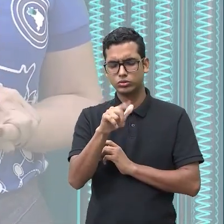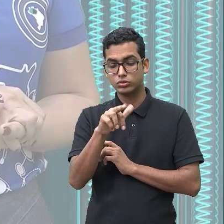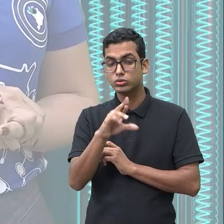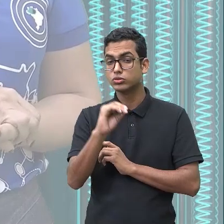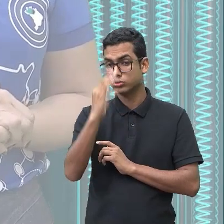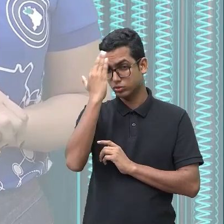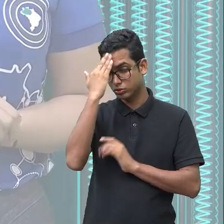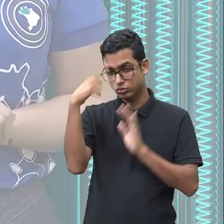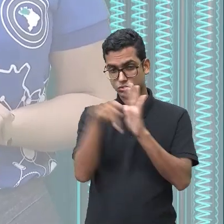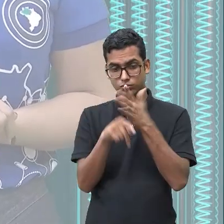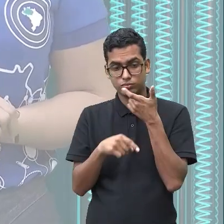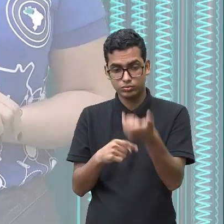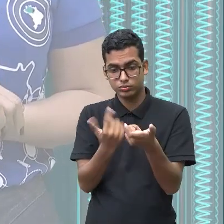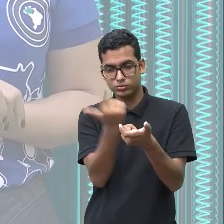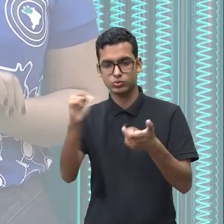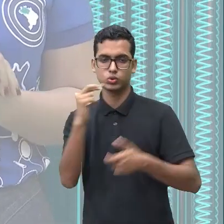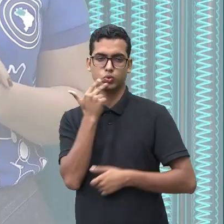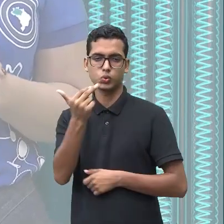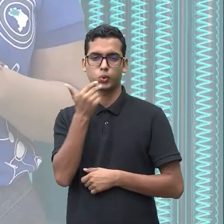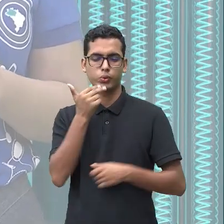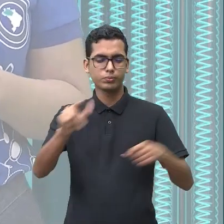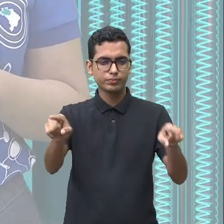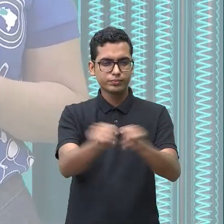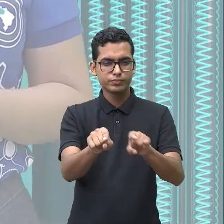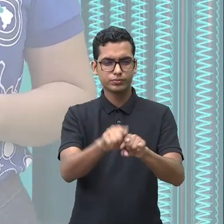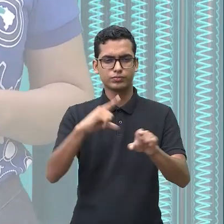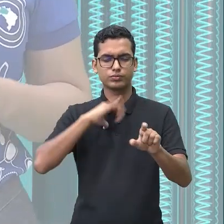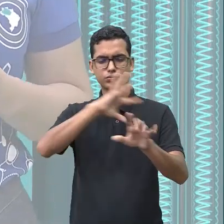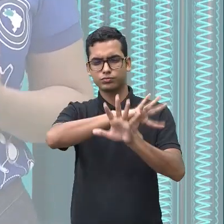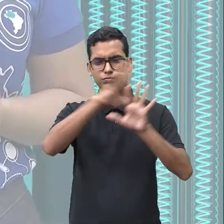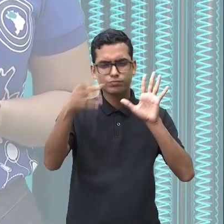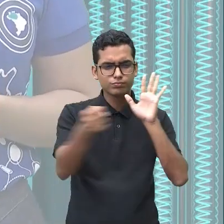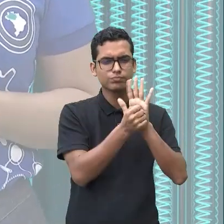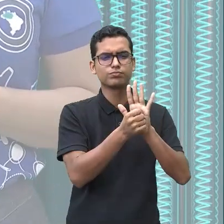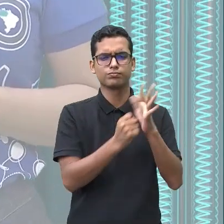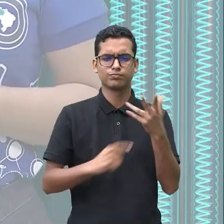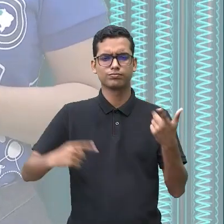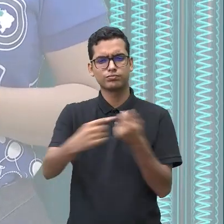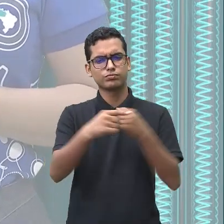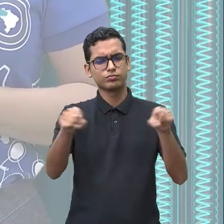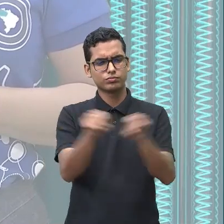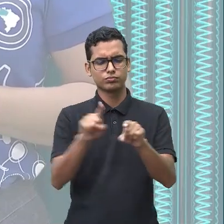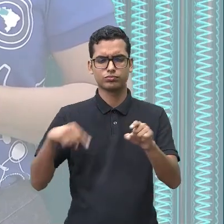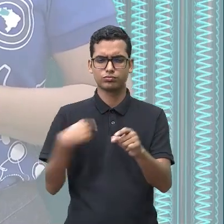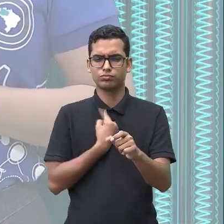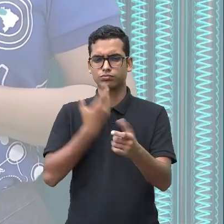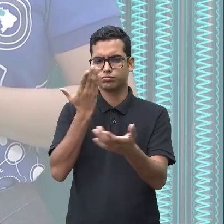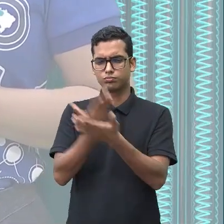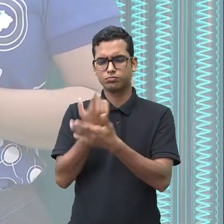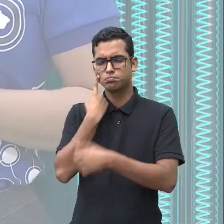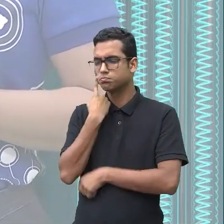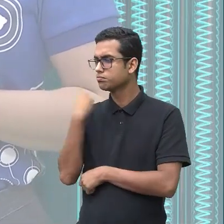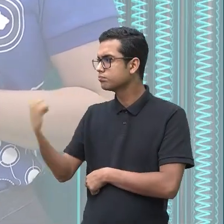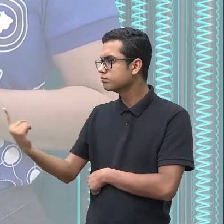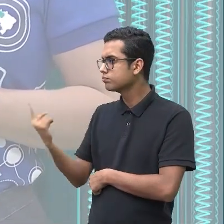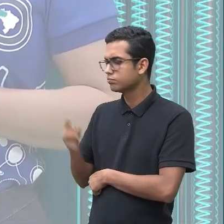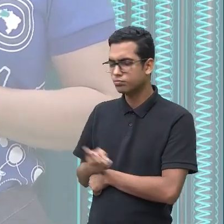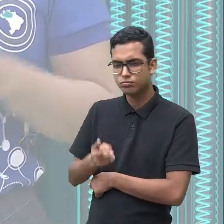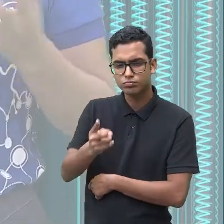E temos ainda os símbolos, né? Que nós vemos muitas vezes aqui, ó. Cada um deles